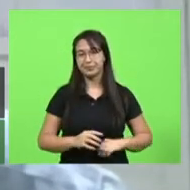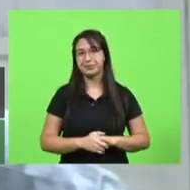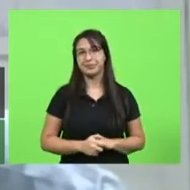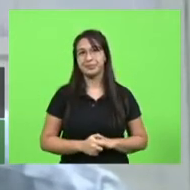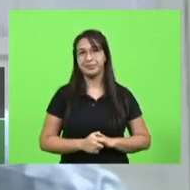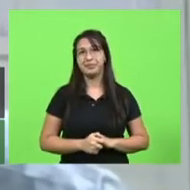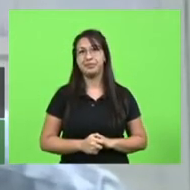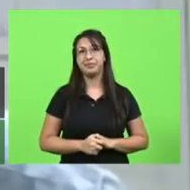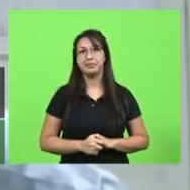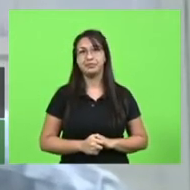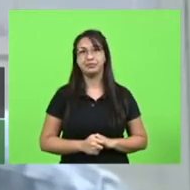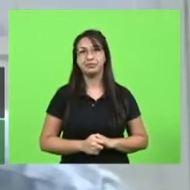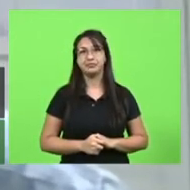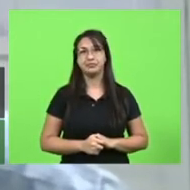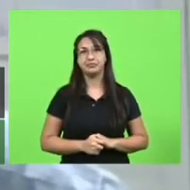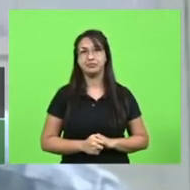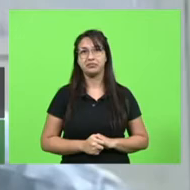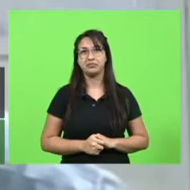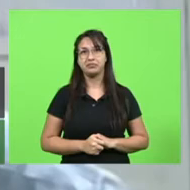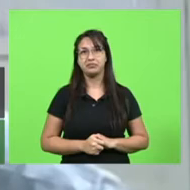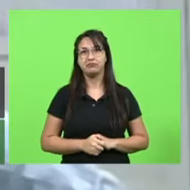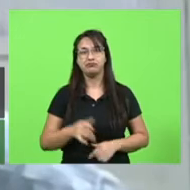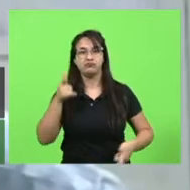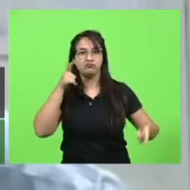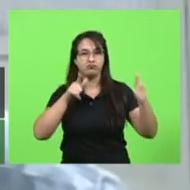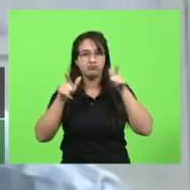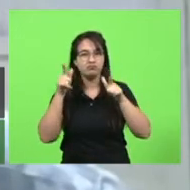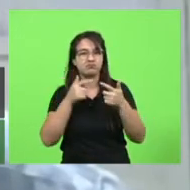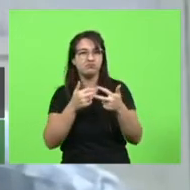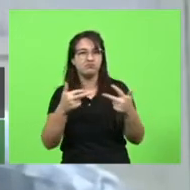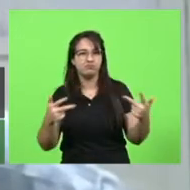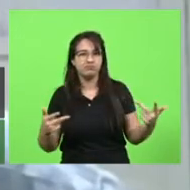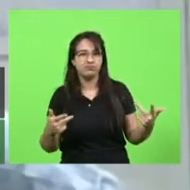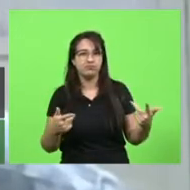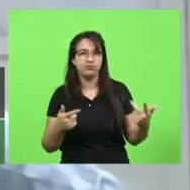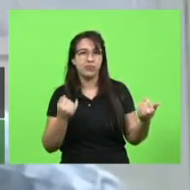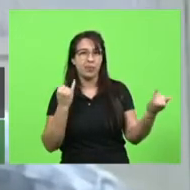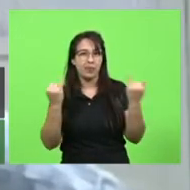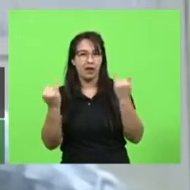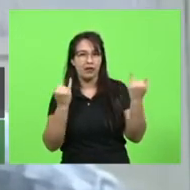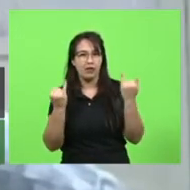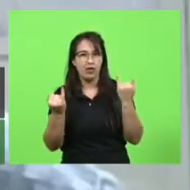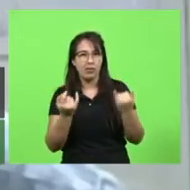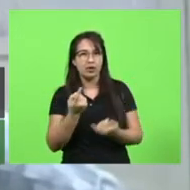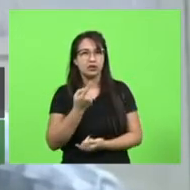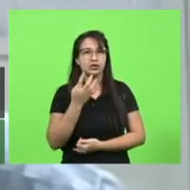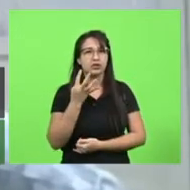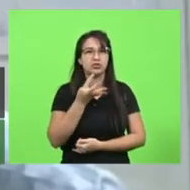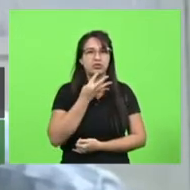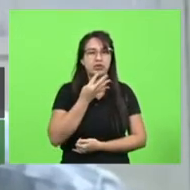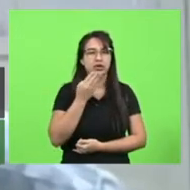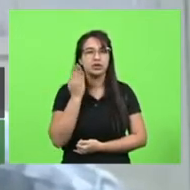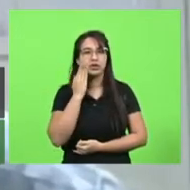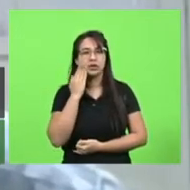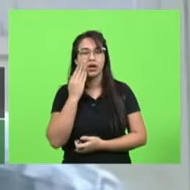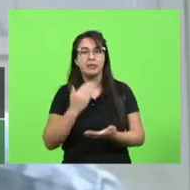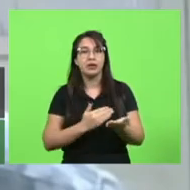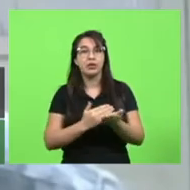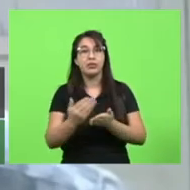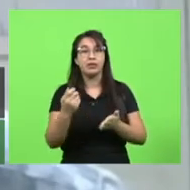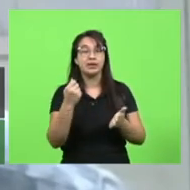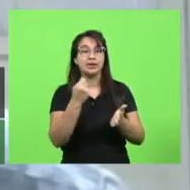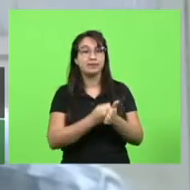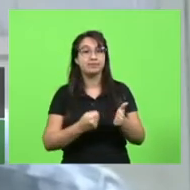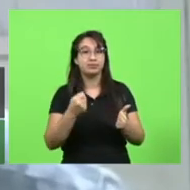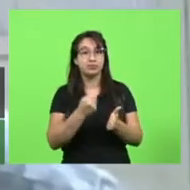Com o avanço e tendo maiores informações, a gente iniciou uma luta em especial pela vacinação das pessoas